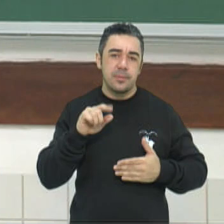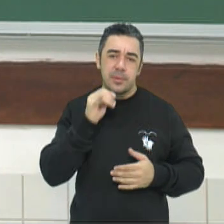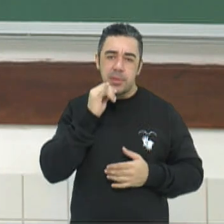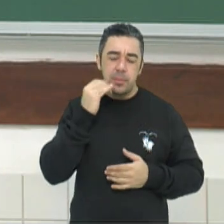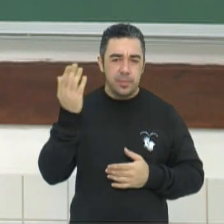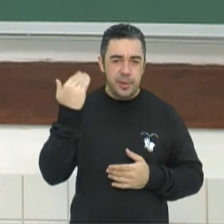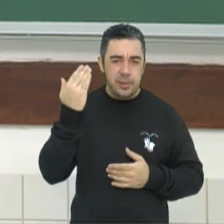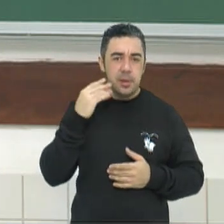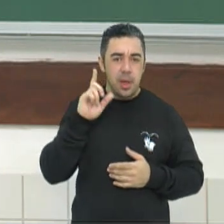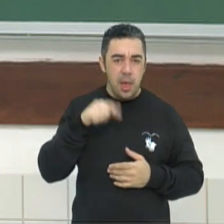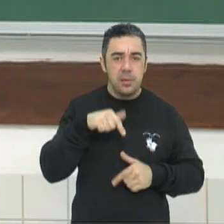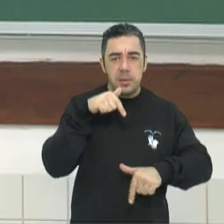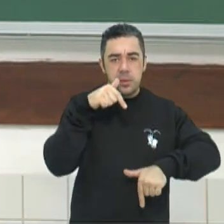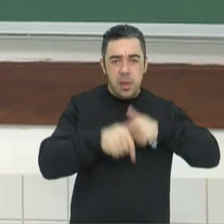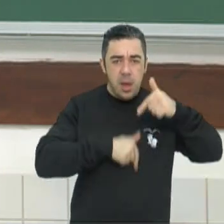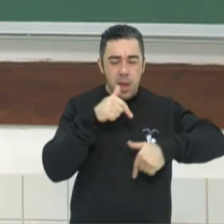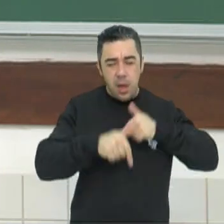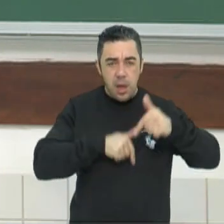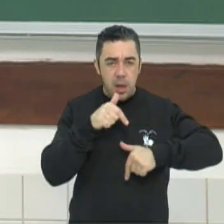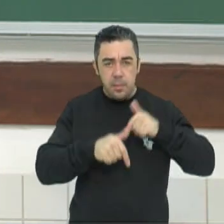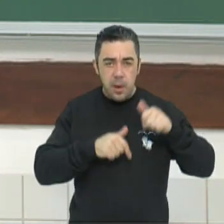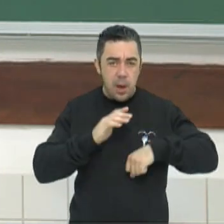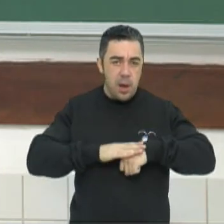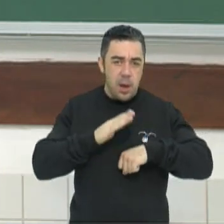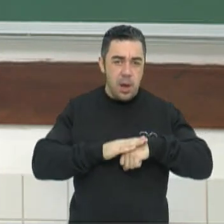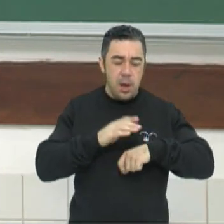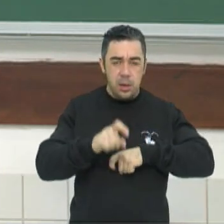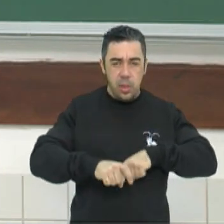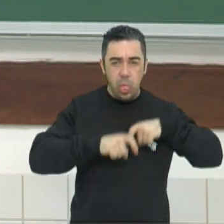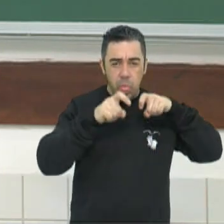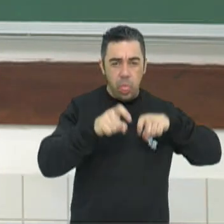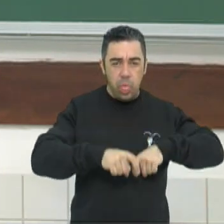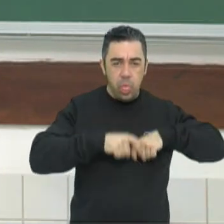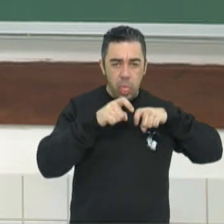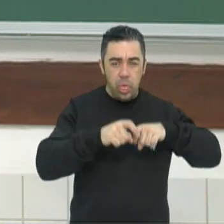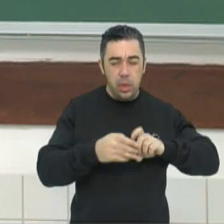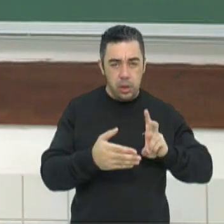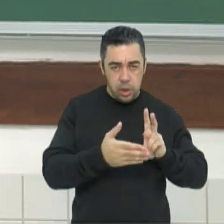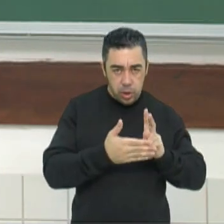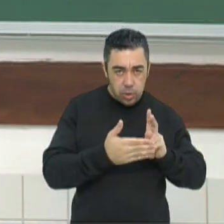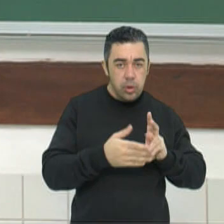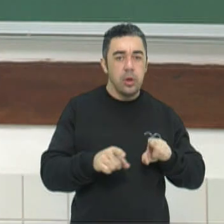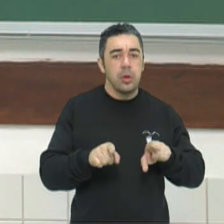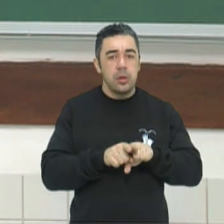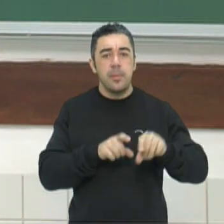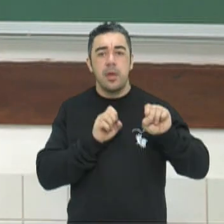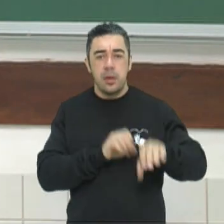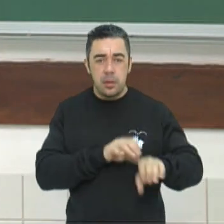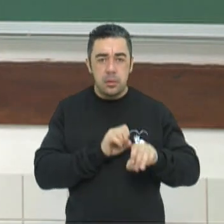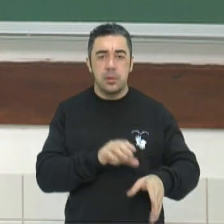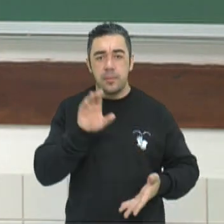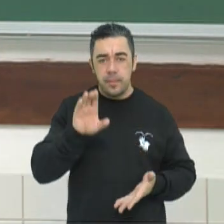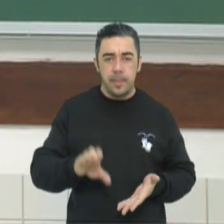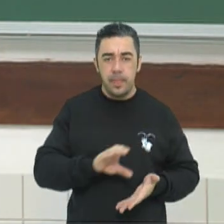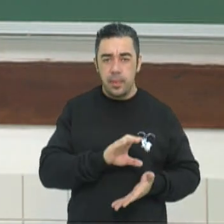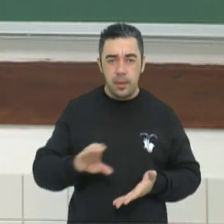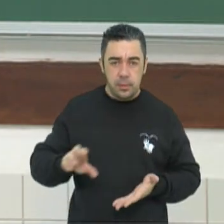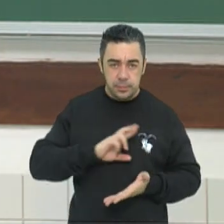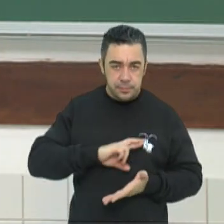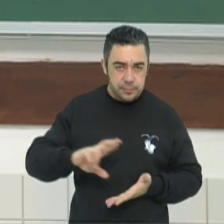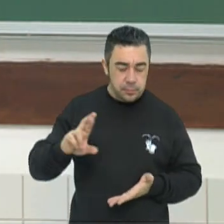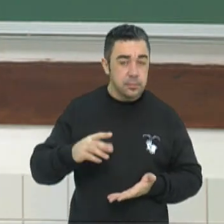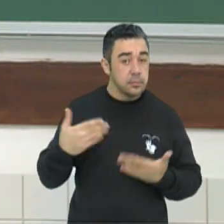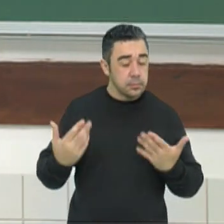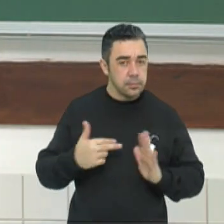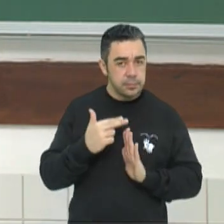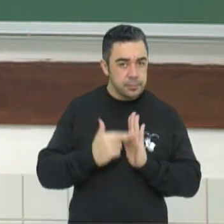basicamente para trabalho dos indígenas e para a catequização desses povos, tá bom? E com base nessa leitura,